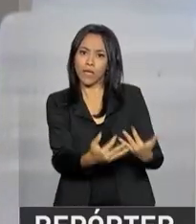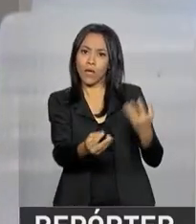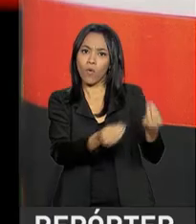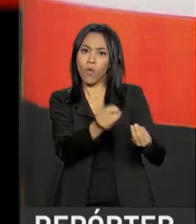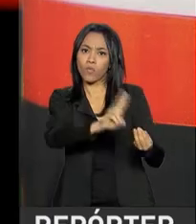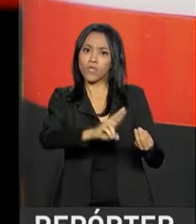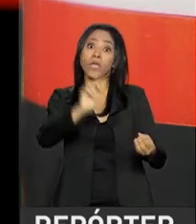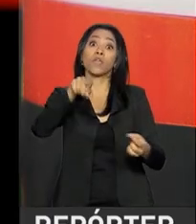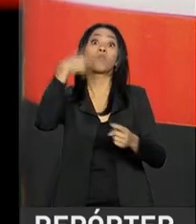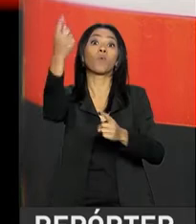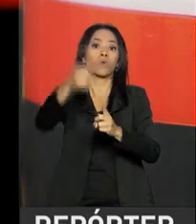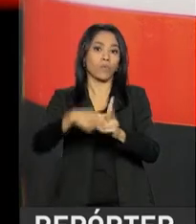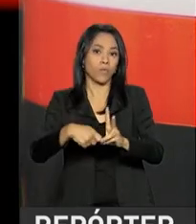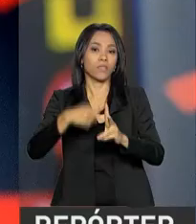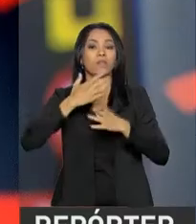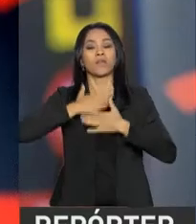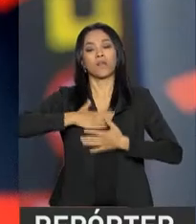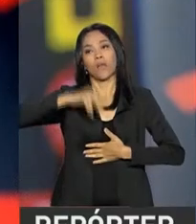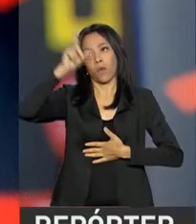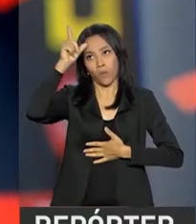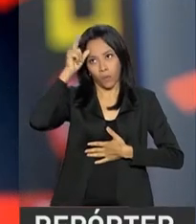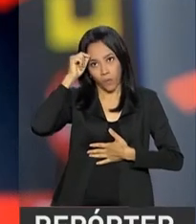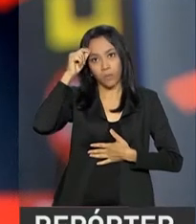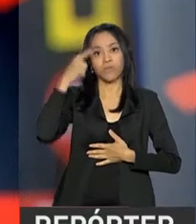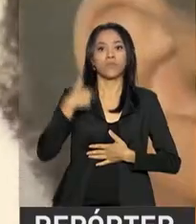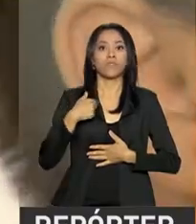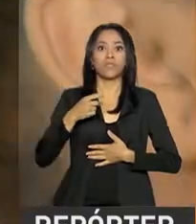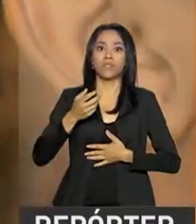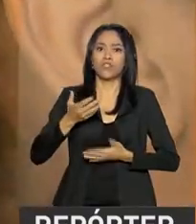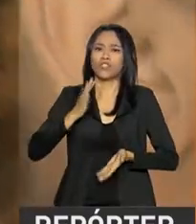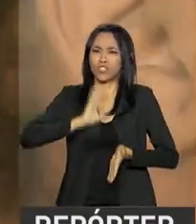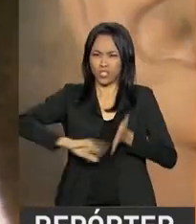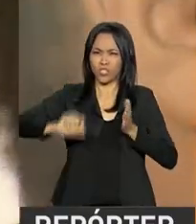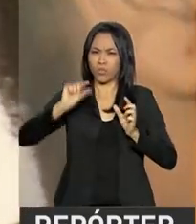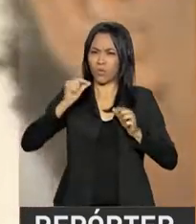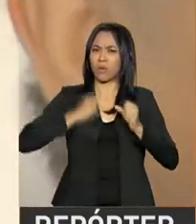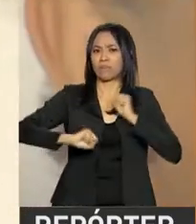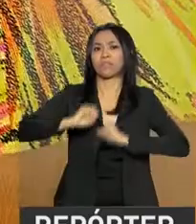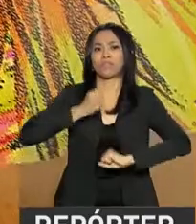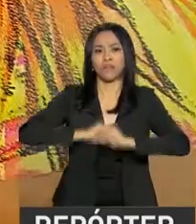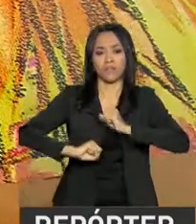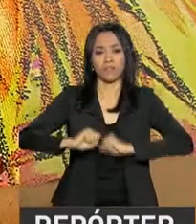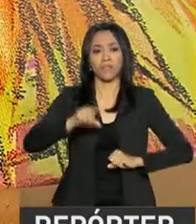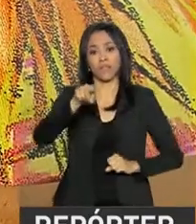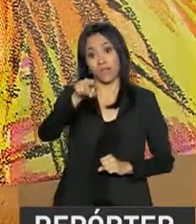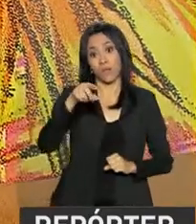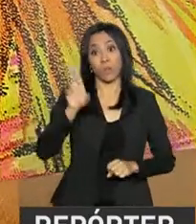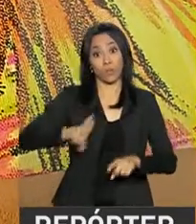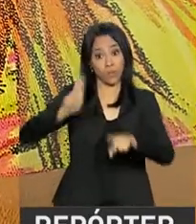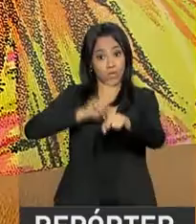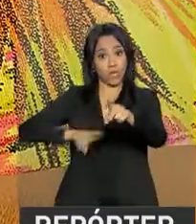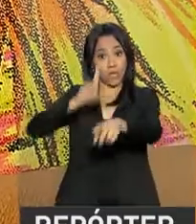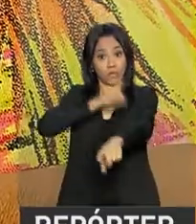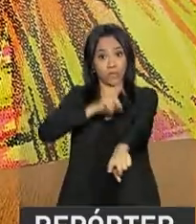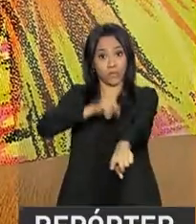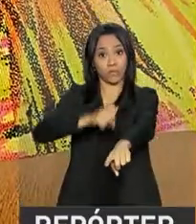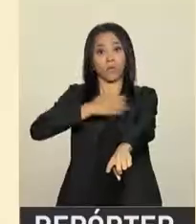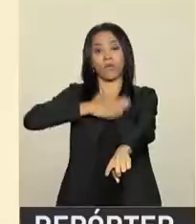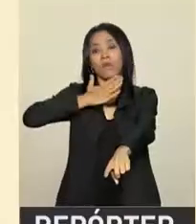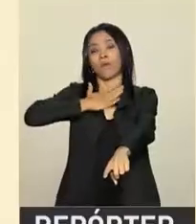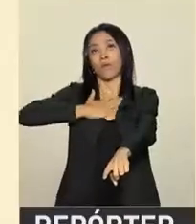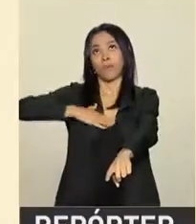próximo mês isso traz pra elas uma tranquilidade e diminui um pouco a ansiedade para jolie se usar o repelente é uma tranquilidade a mais